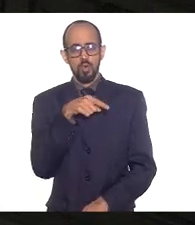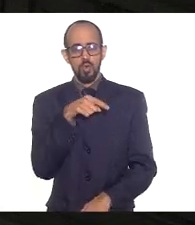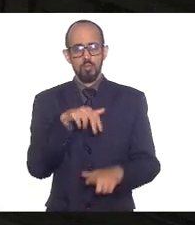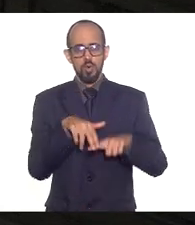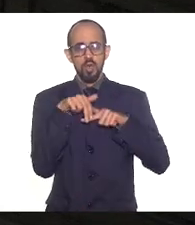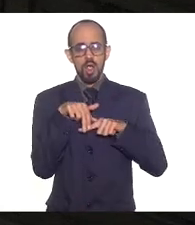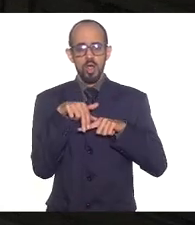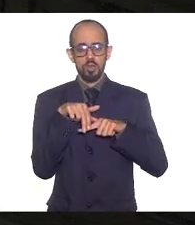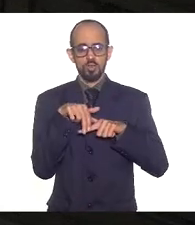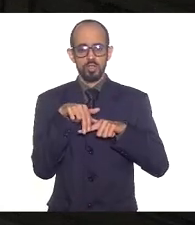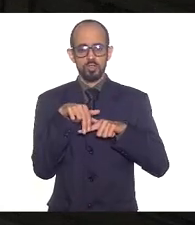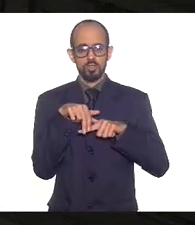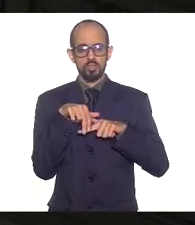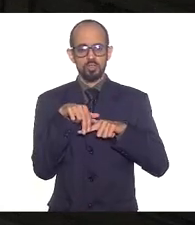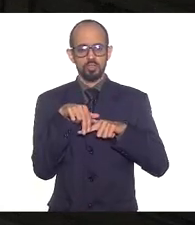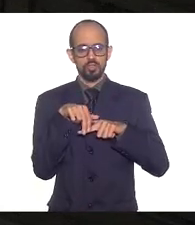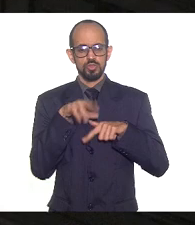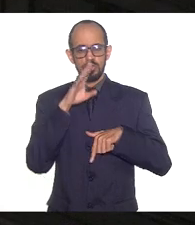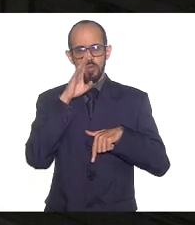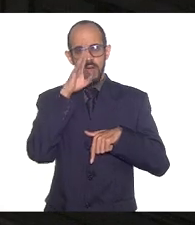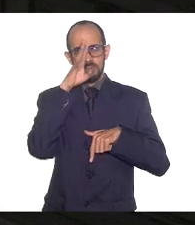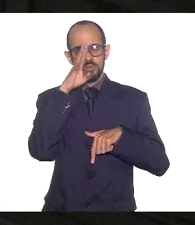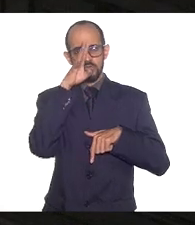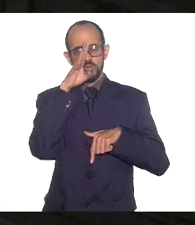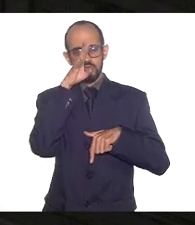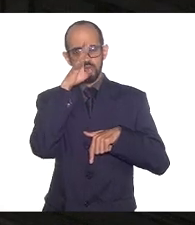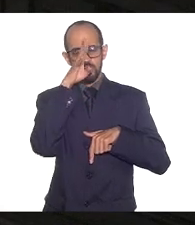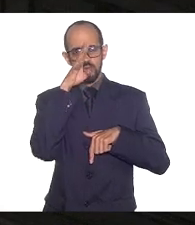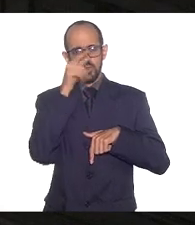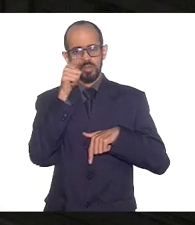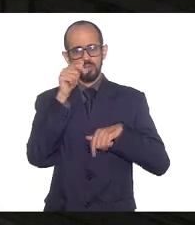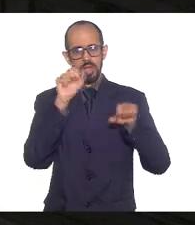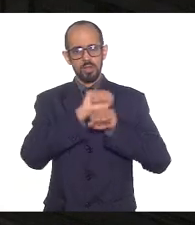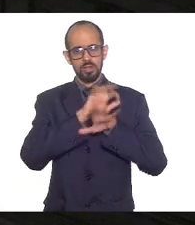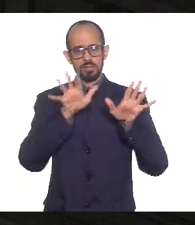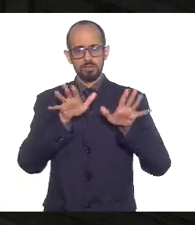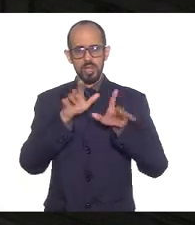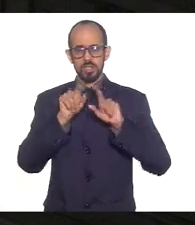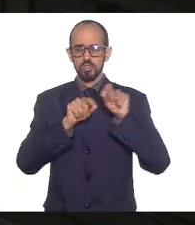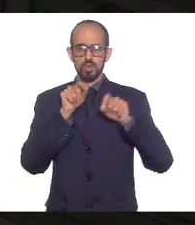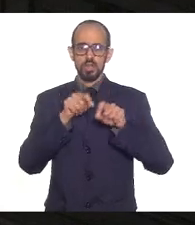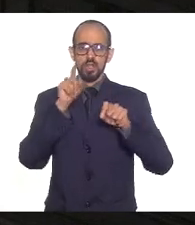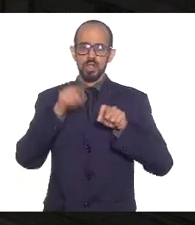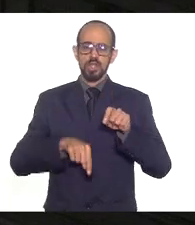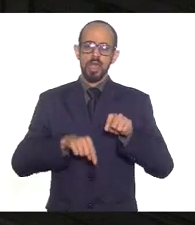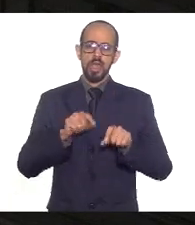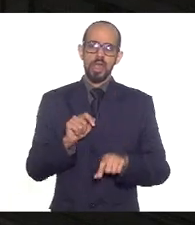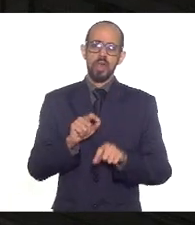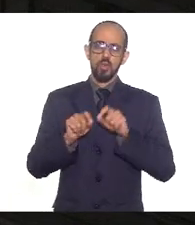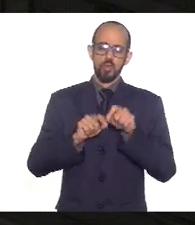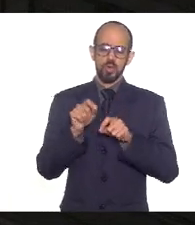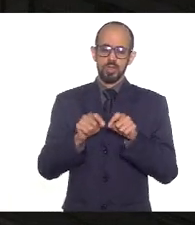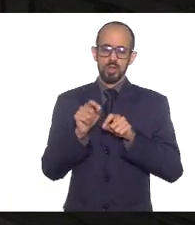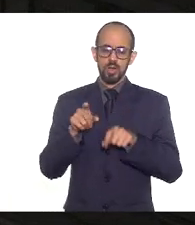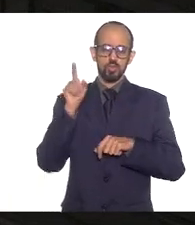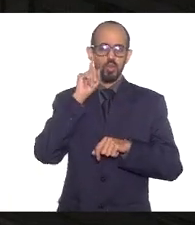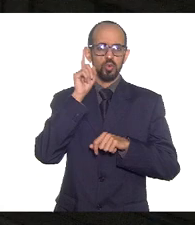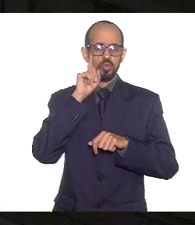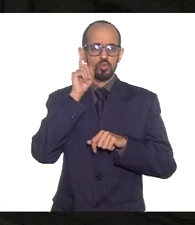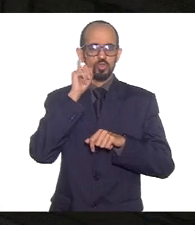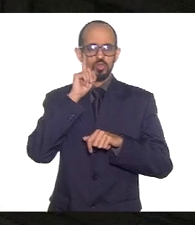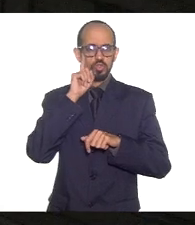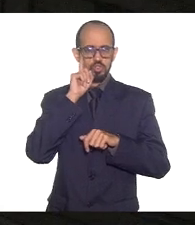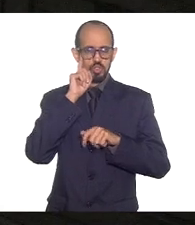no processo completamente absurda e pouco transparente do que é o cotidiano nas linhas ferroviárias